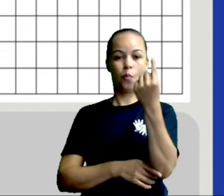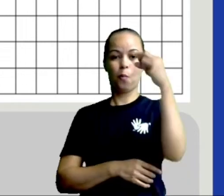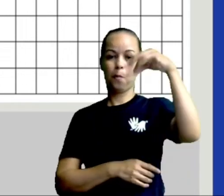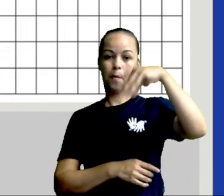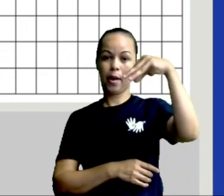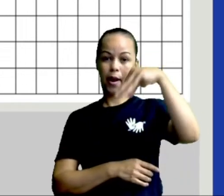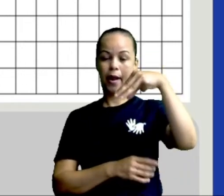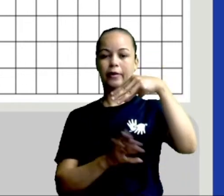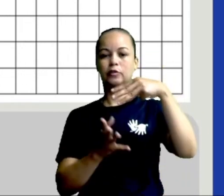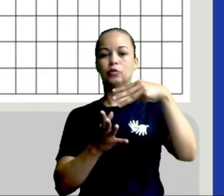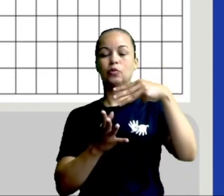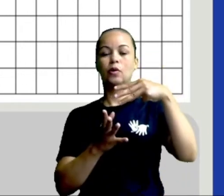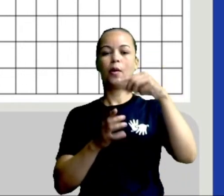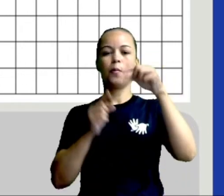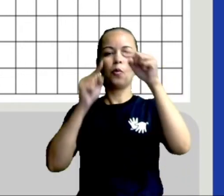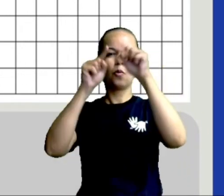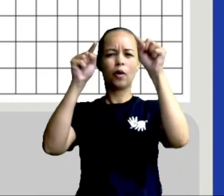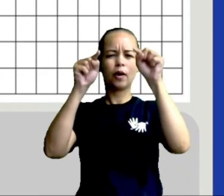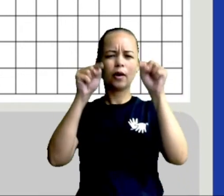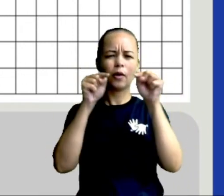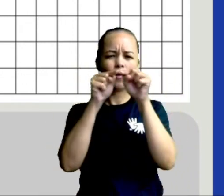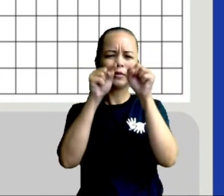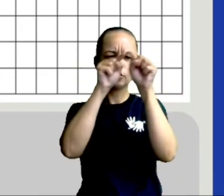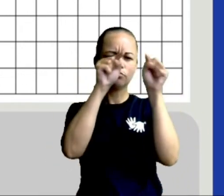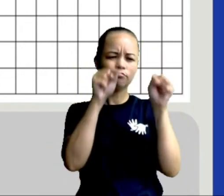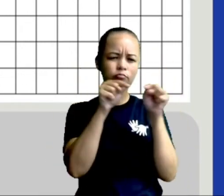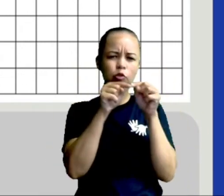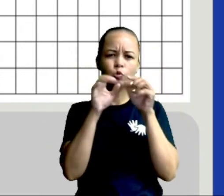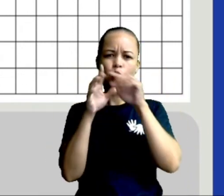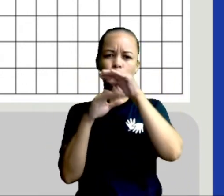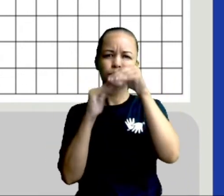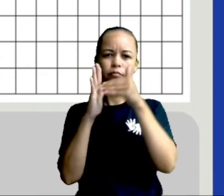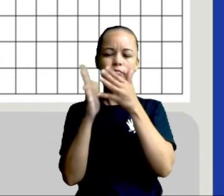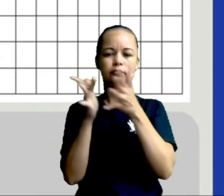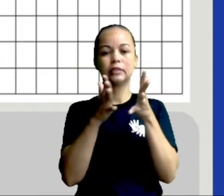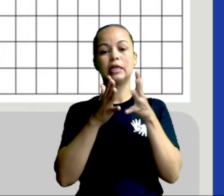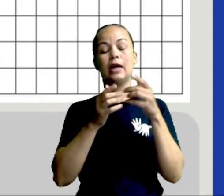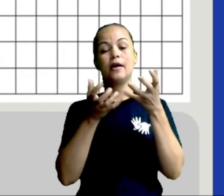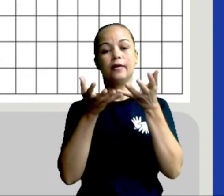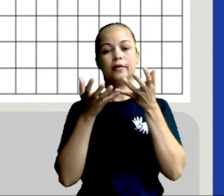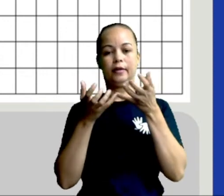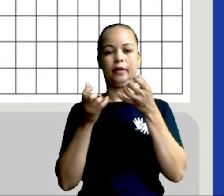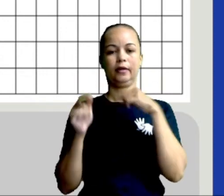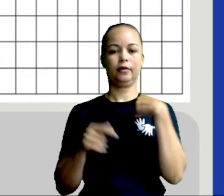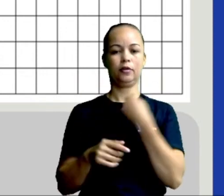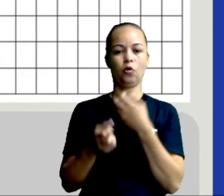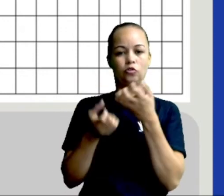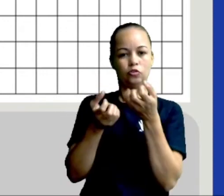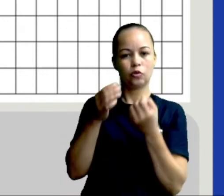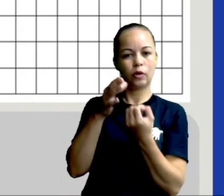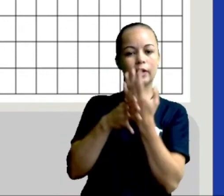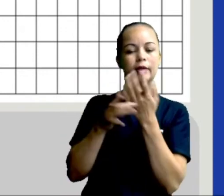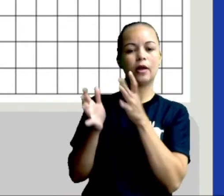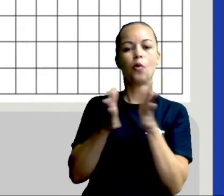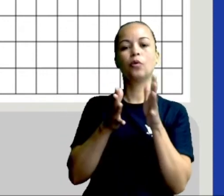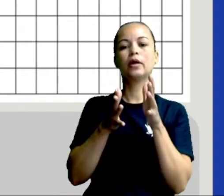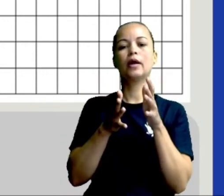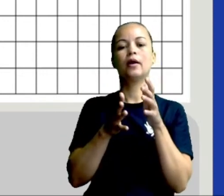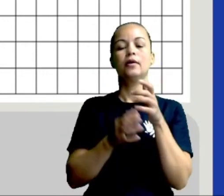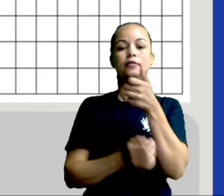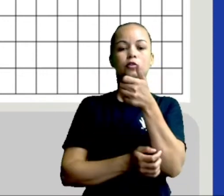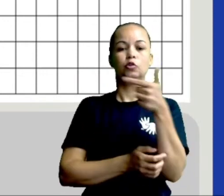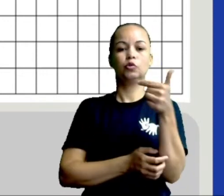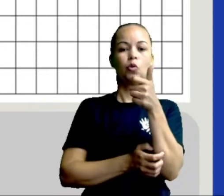metro quadrado por cada quadradinho. Mas ele quer que a gente construa diferentes retângulos de área de 12